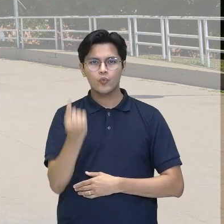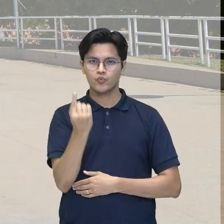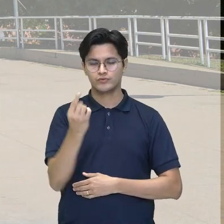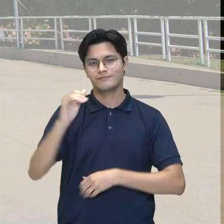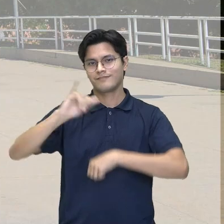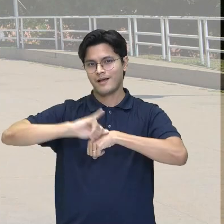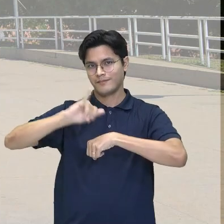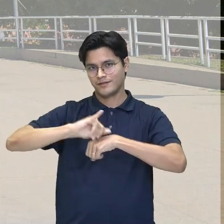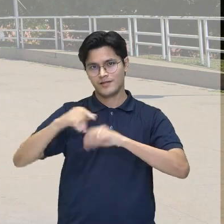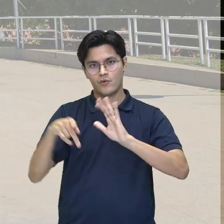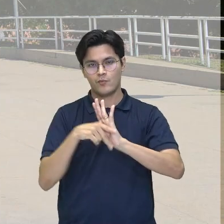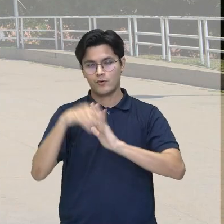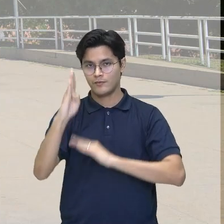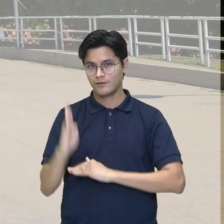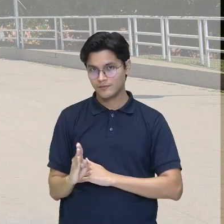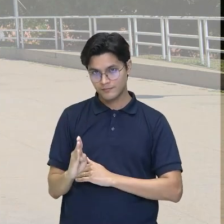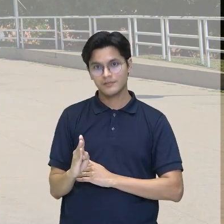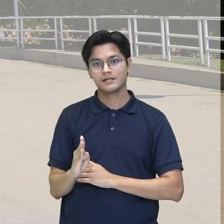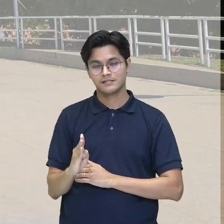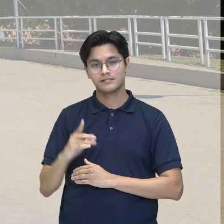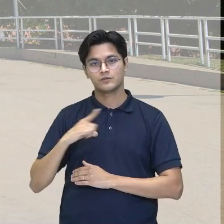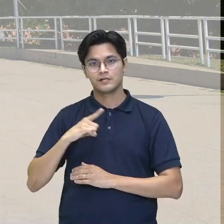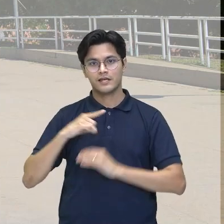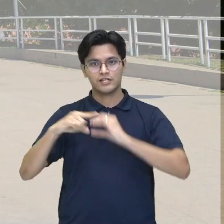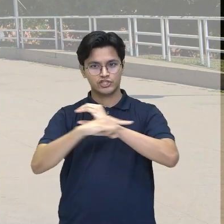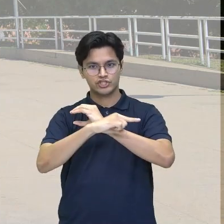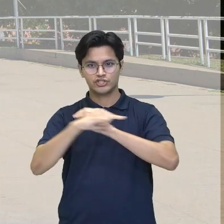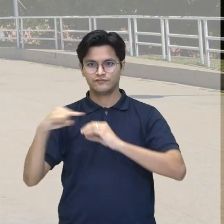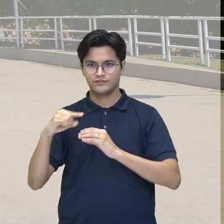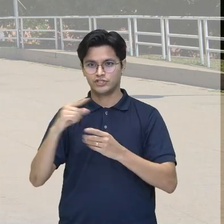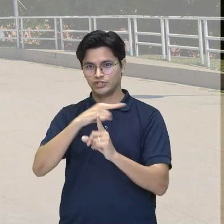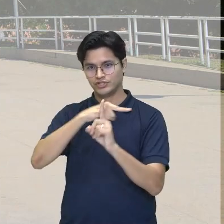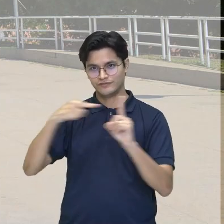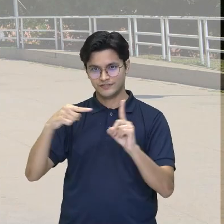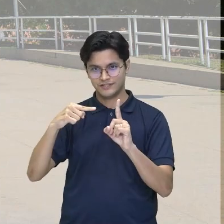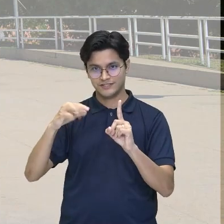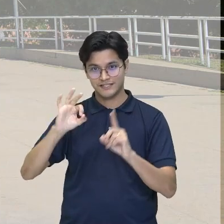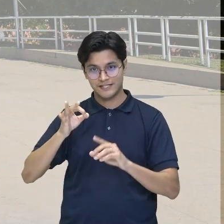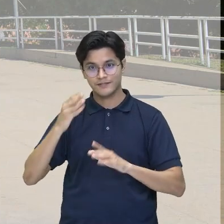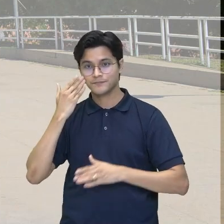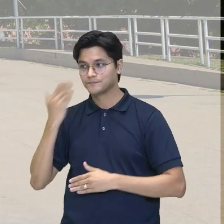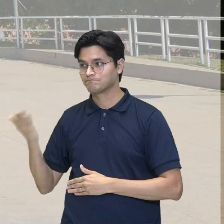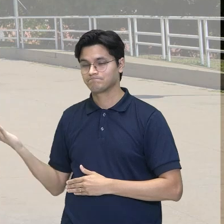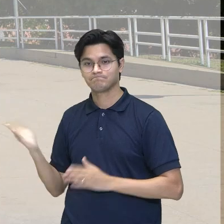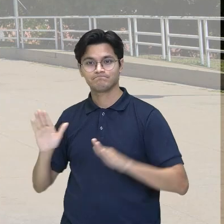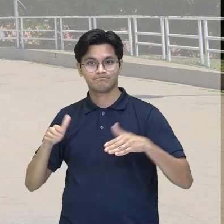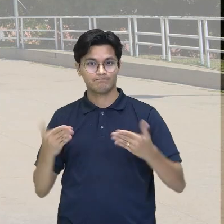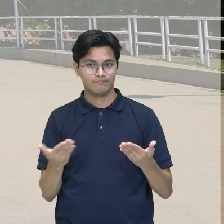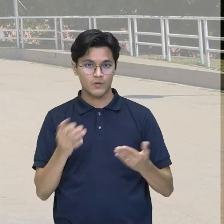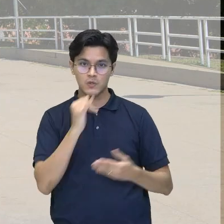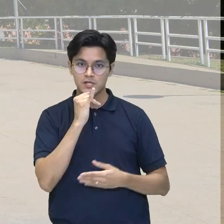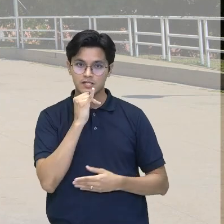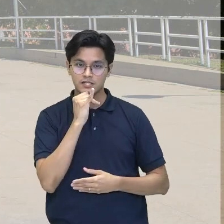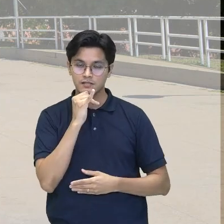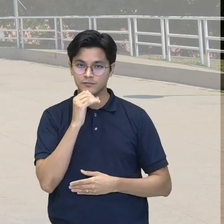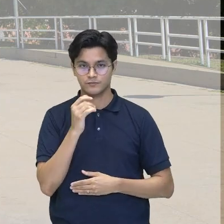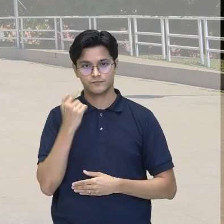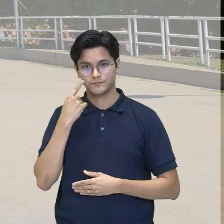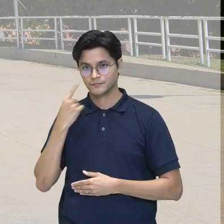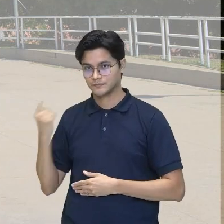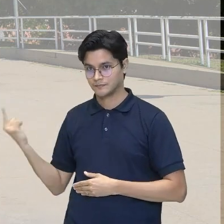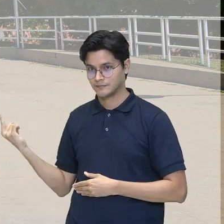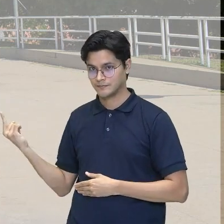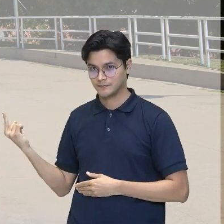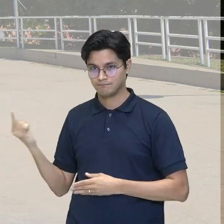né, estar nos 2 hemisférios ao mesmo tempo, né? Então, quando eu me posiciono desse